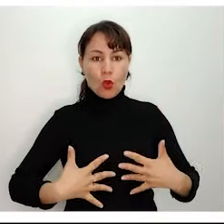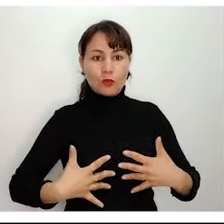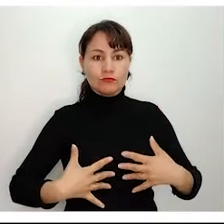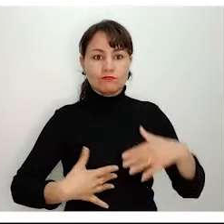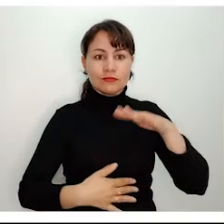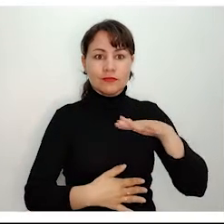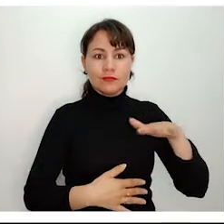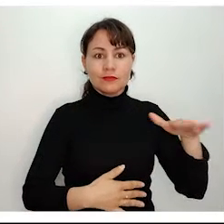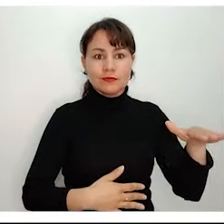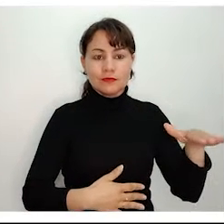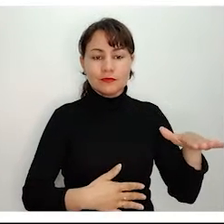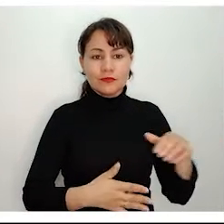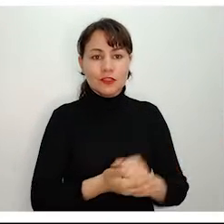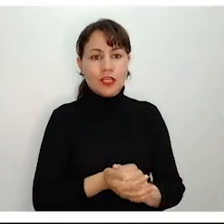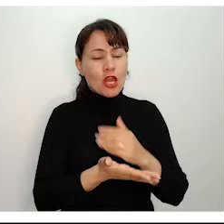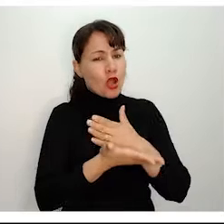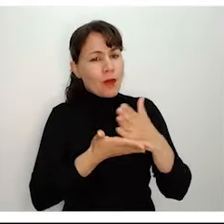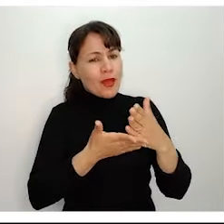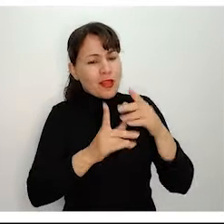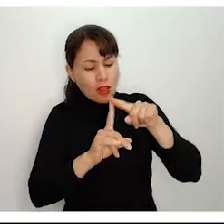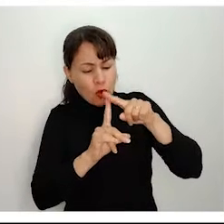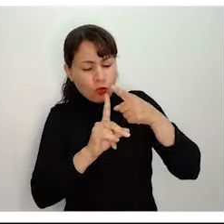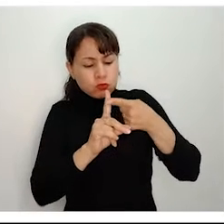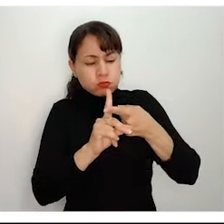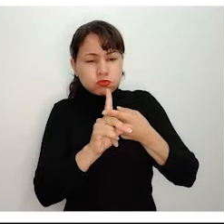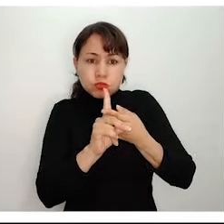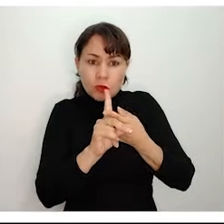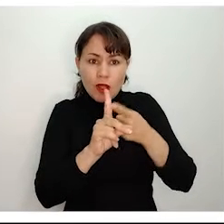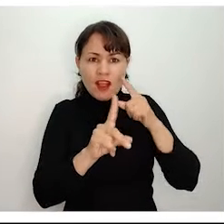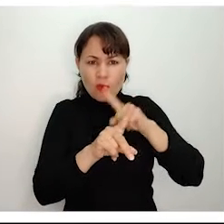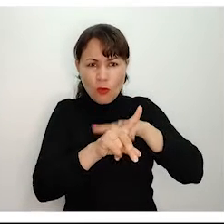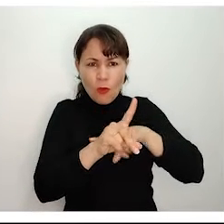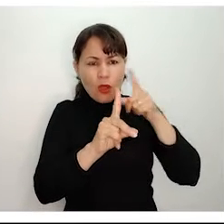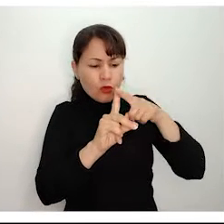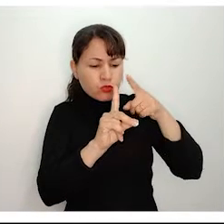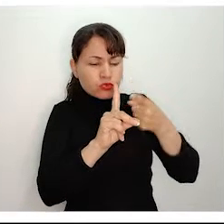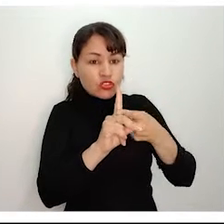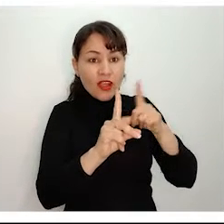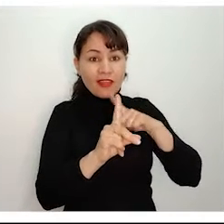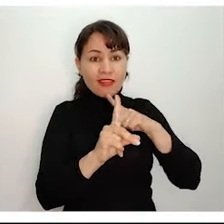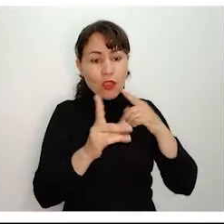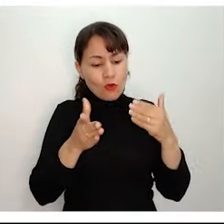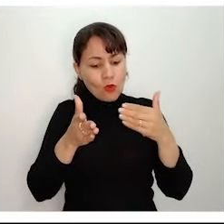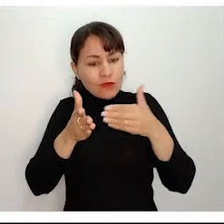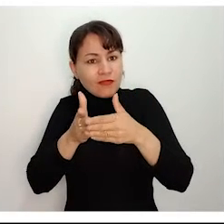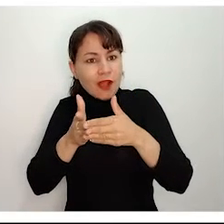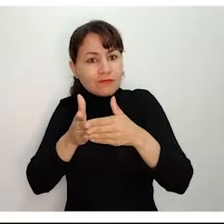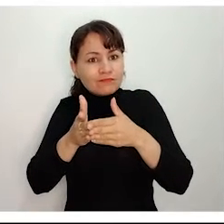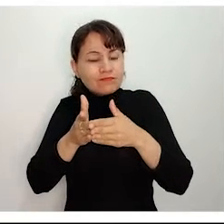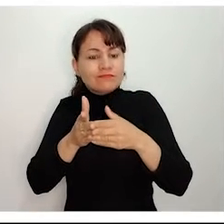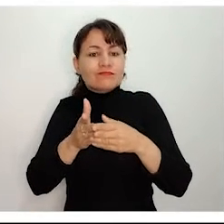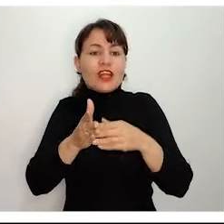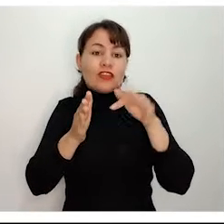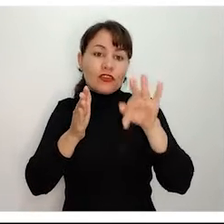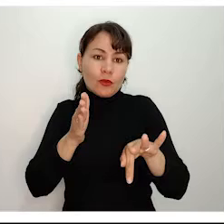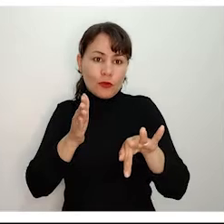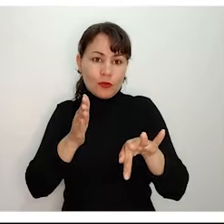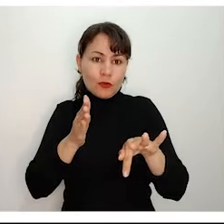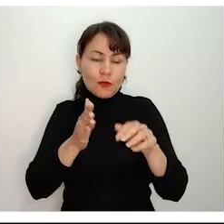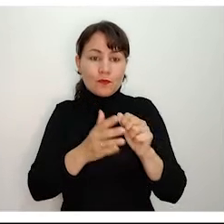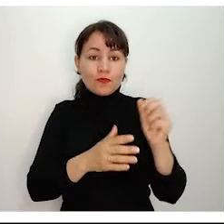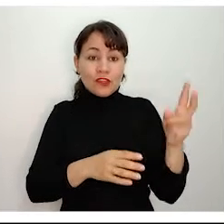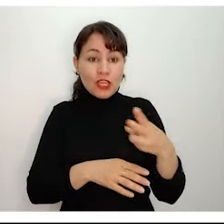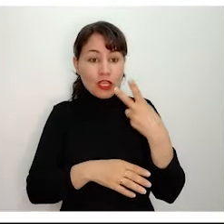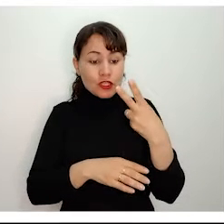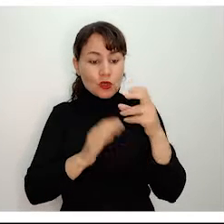O crescimento, ele acontece desde a fecundação, desde a concepção, e ele tem uma data de término, uma época